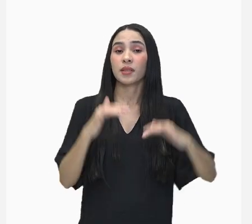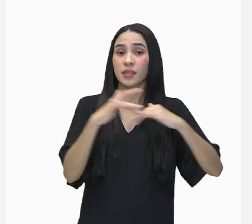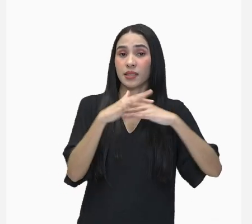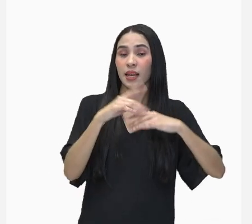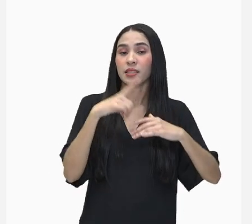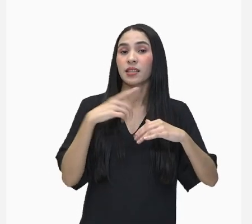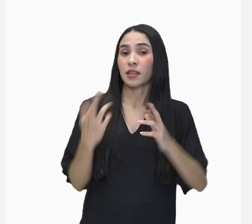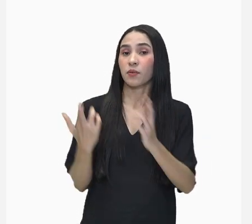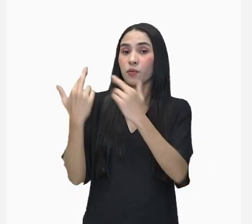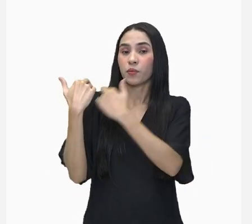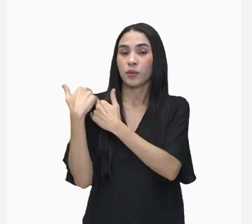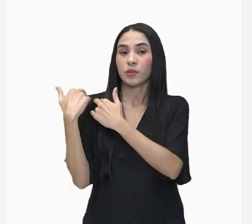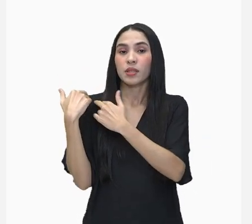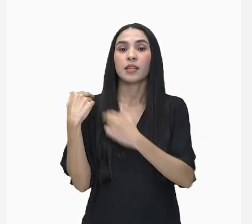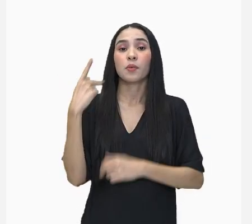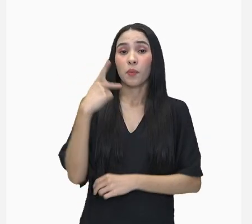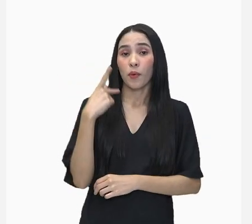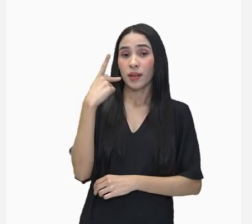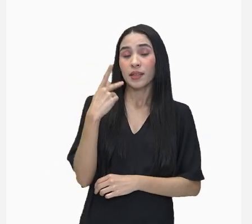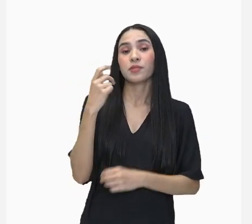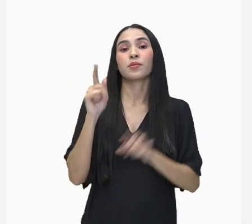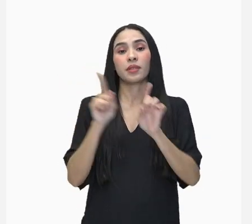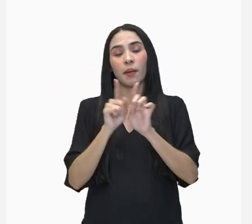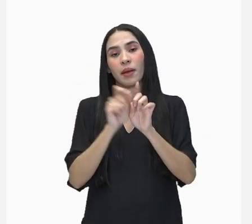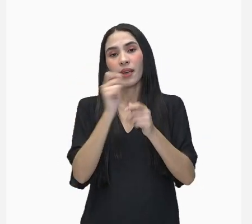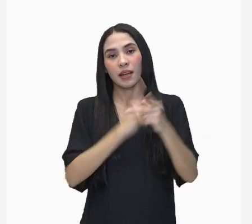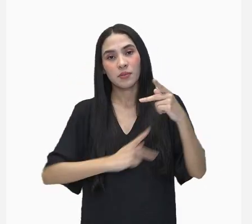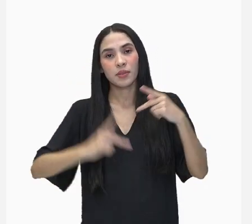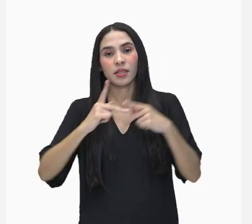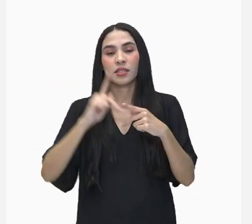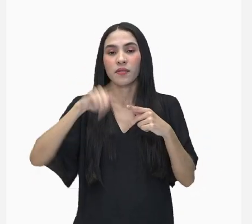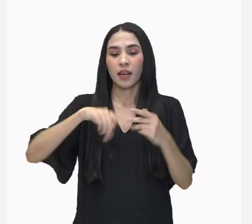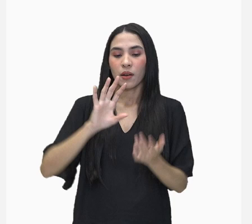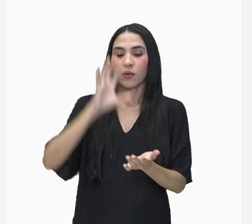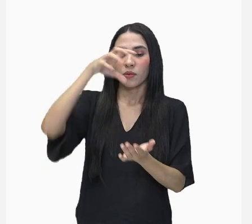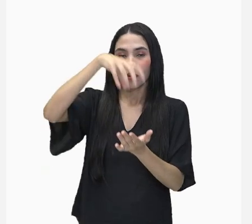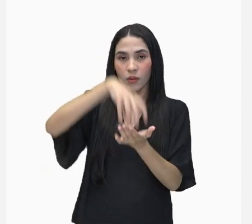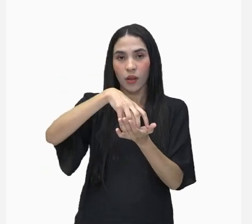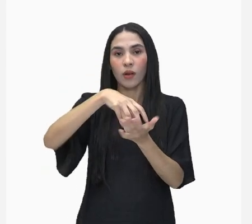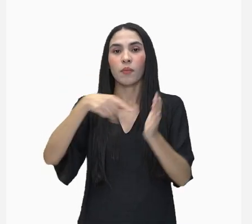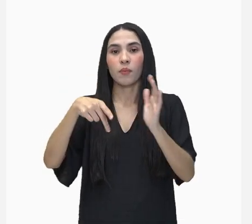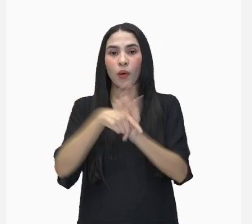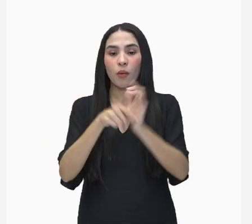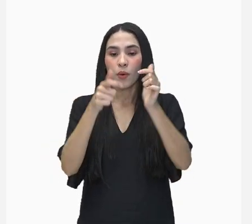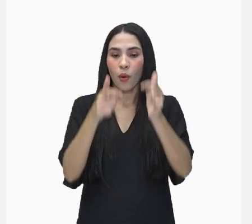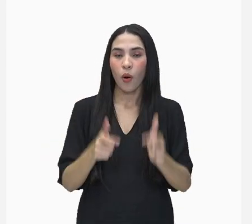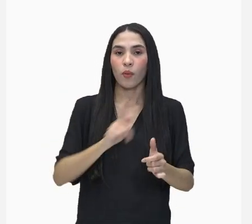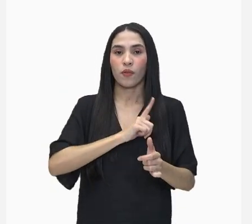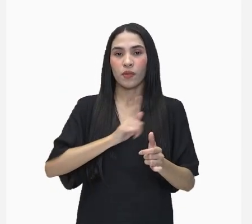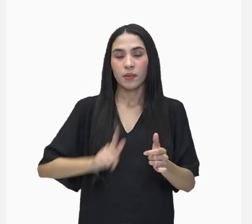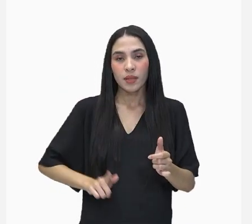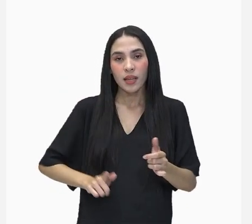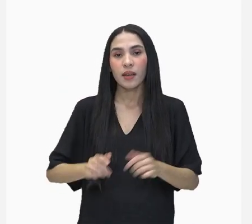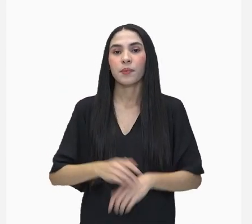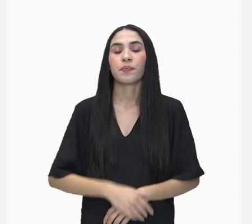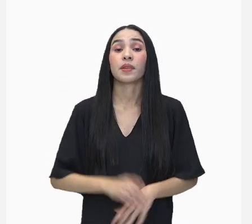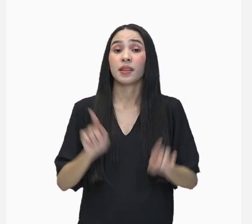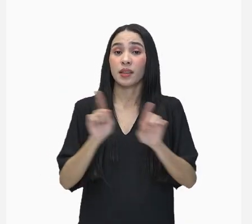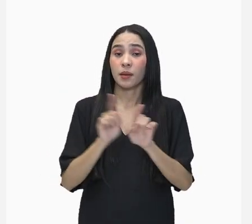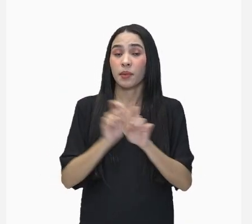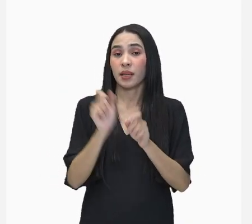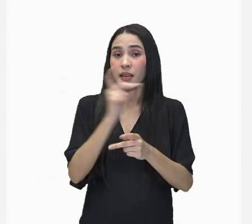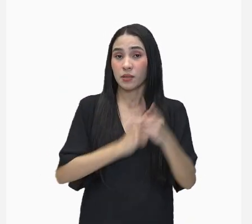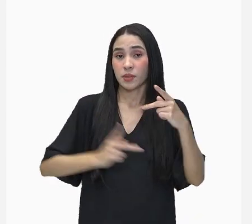função político-administrativa, que são aquelas que são centro onde se localizam órgãos governamentais e